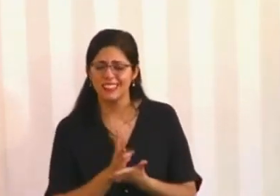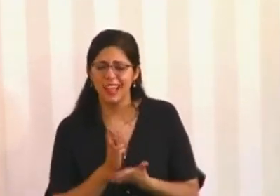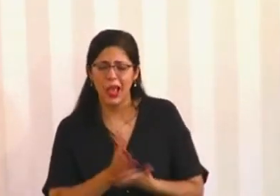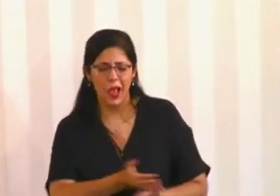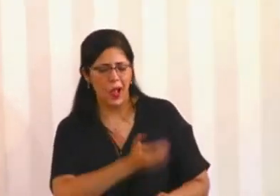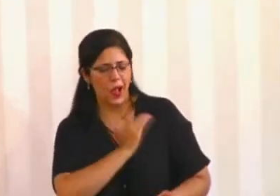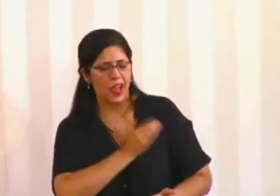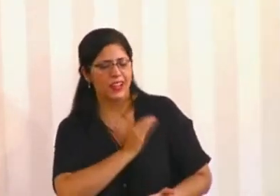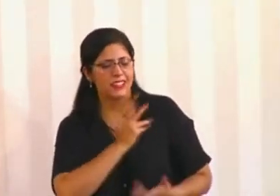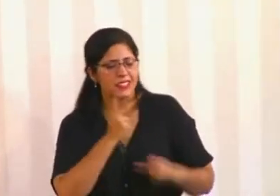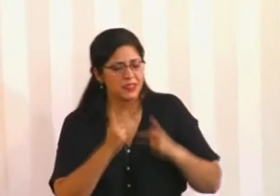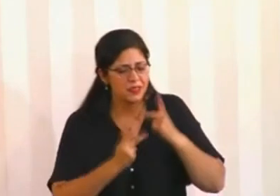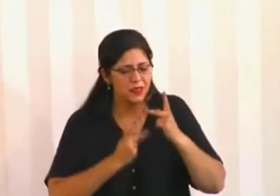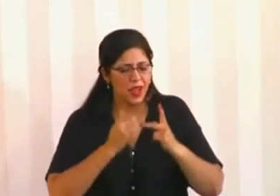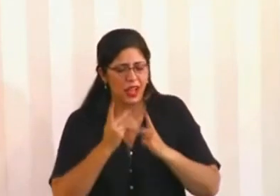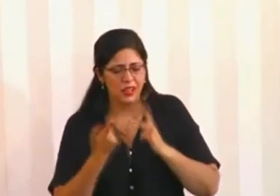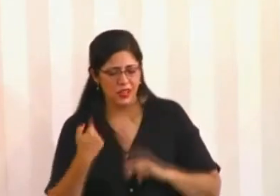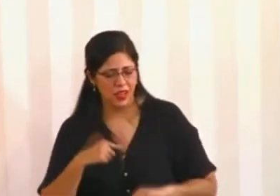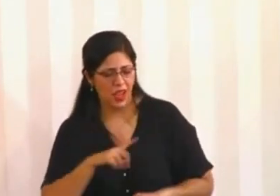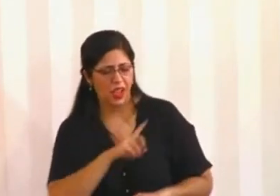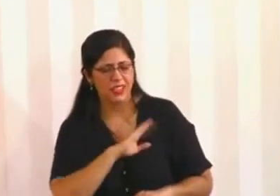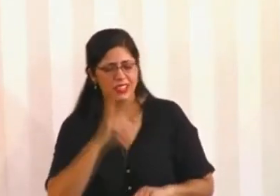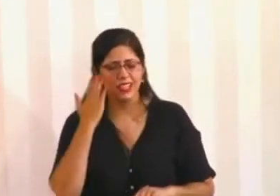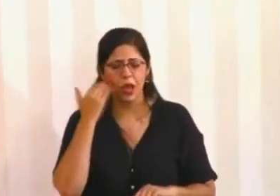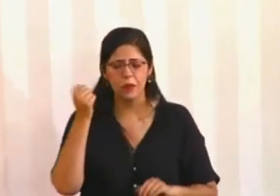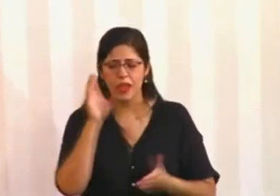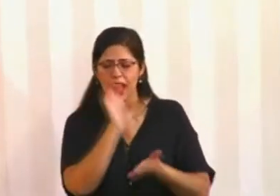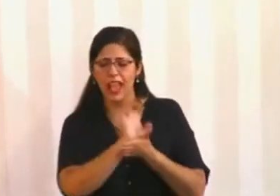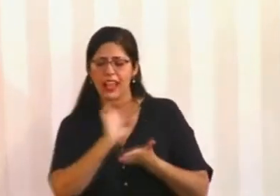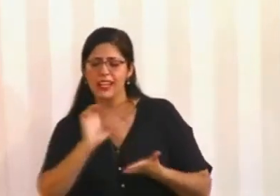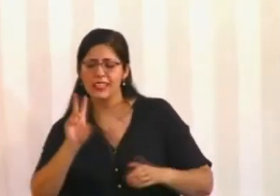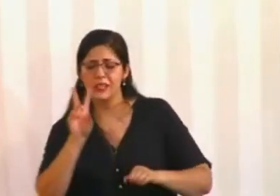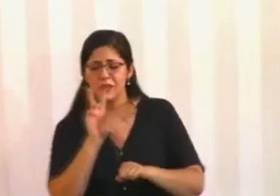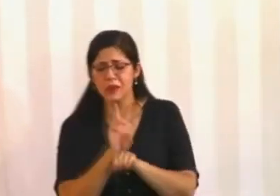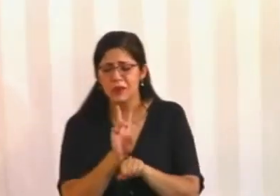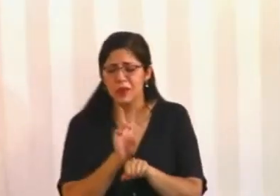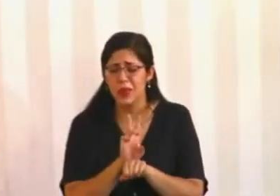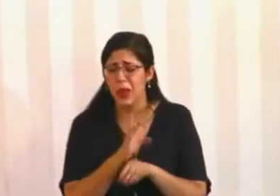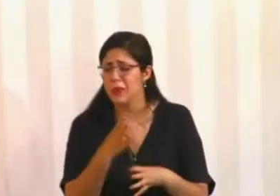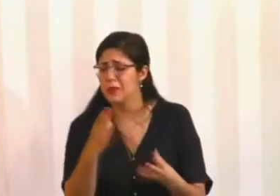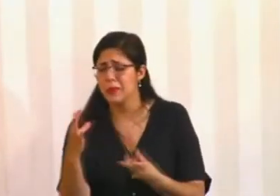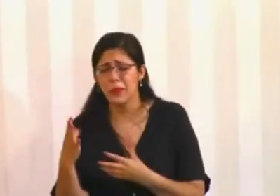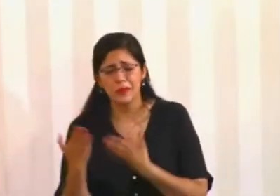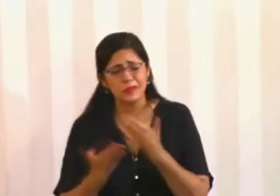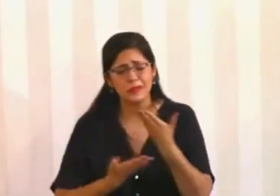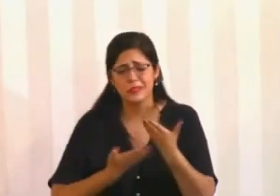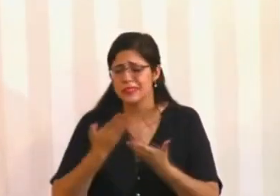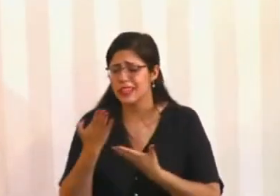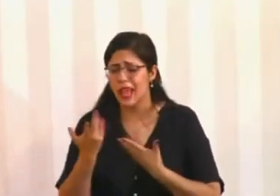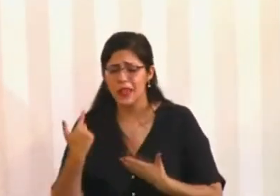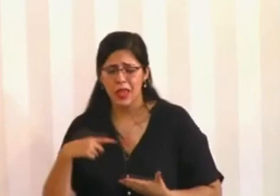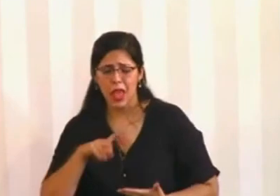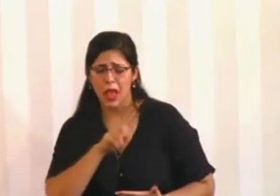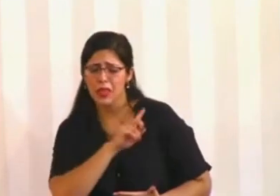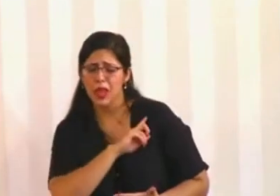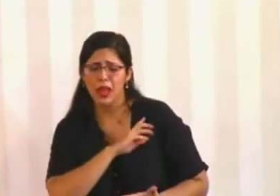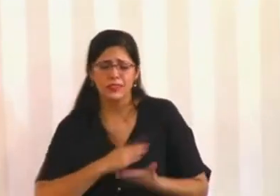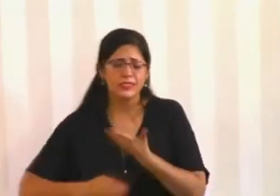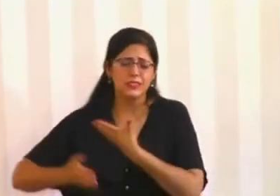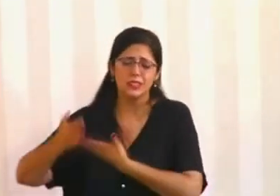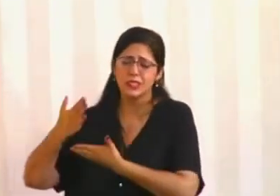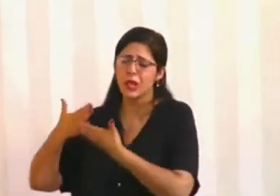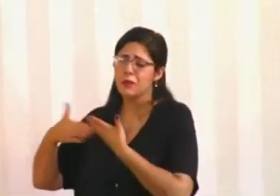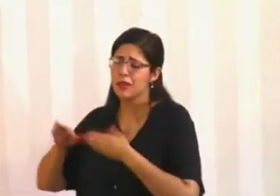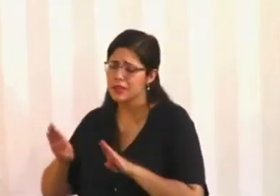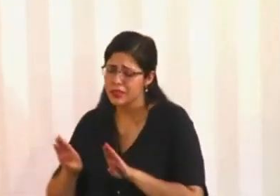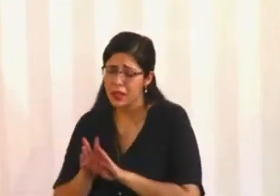Como é bom saber que o Senhor cuidou de Elias, cuidou de tantos servos Teus no passado, e o Senhor tem cuidado de nós em dias atuais.